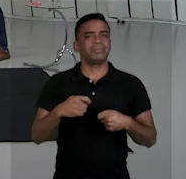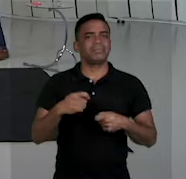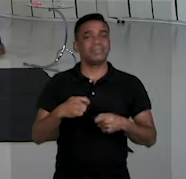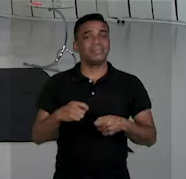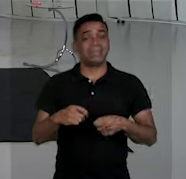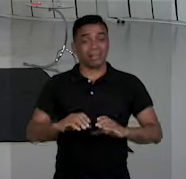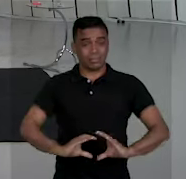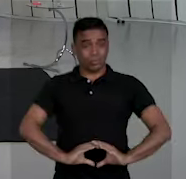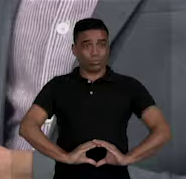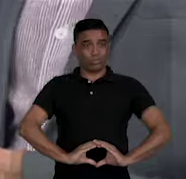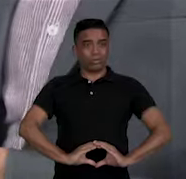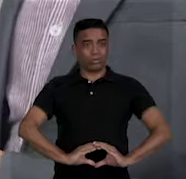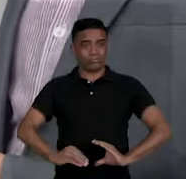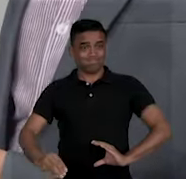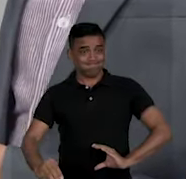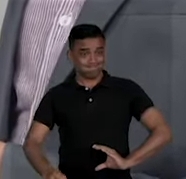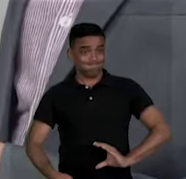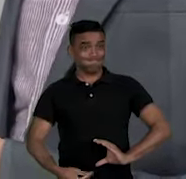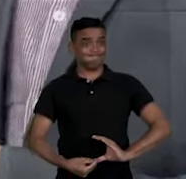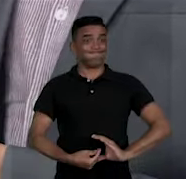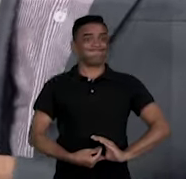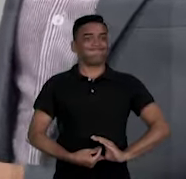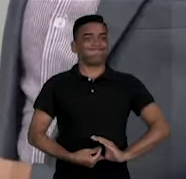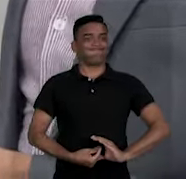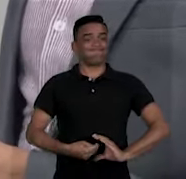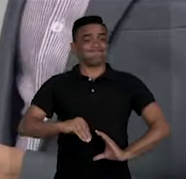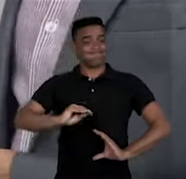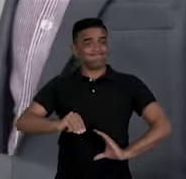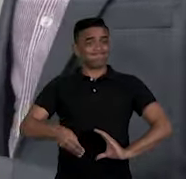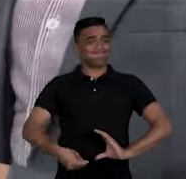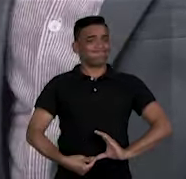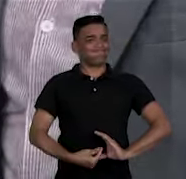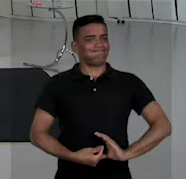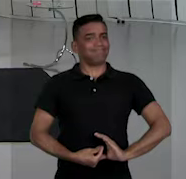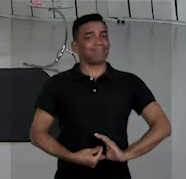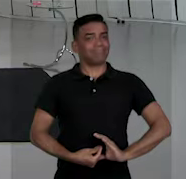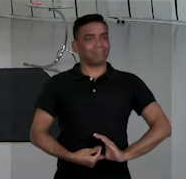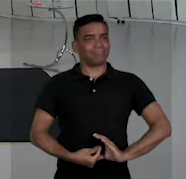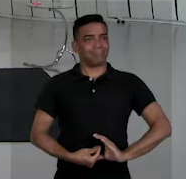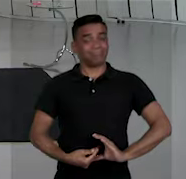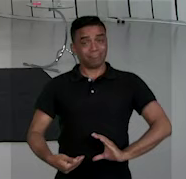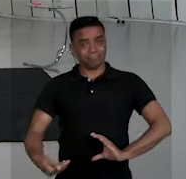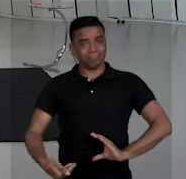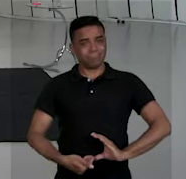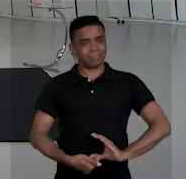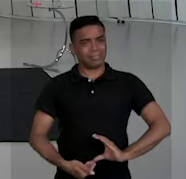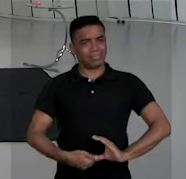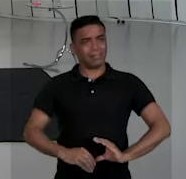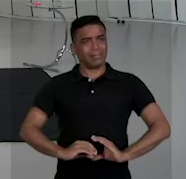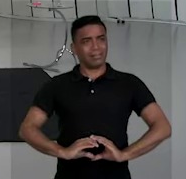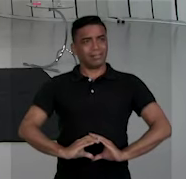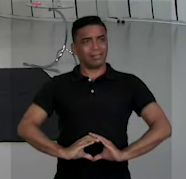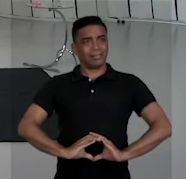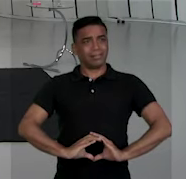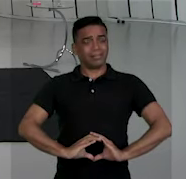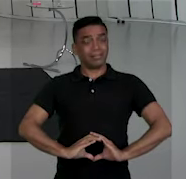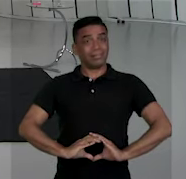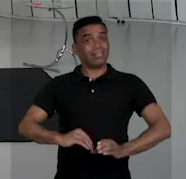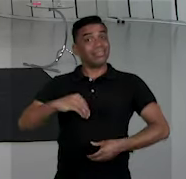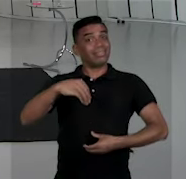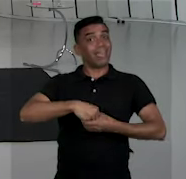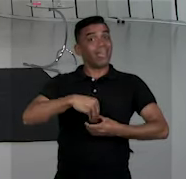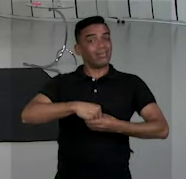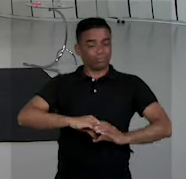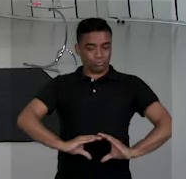na cavidade do útero para colocar o DIU lá, né? Então a gente insere por aqui, chega lá dentro do útero,